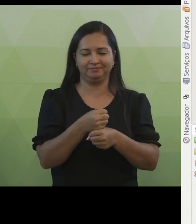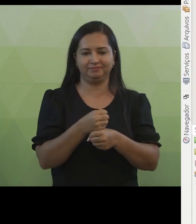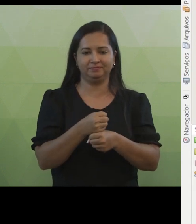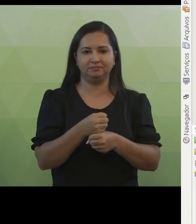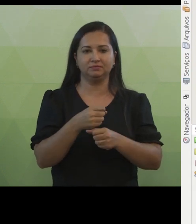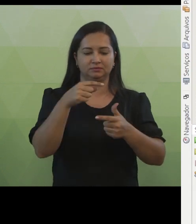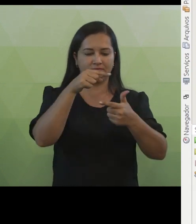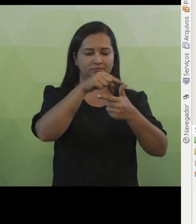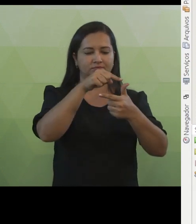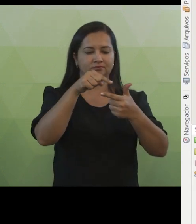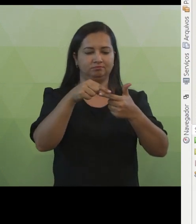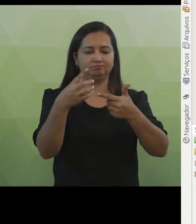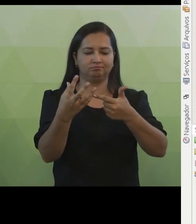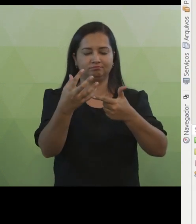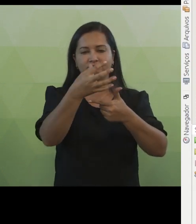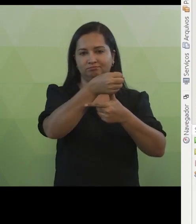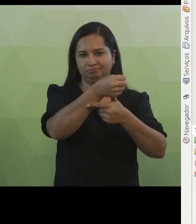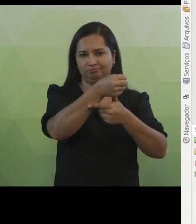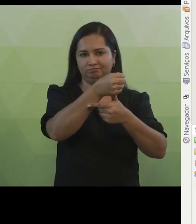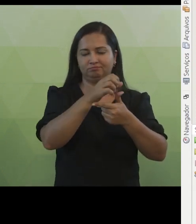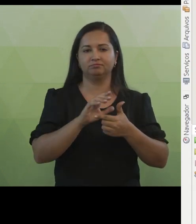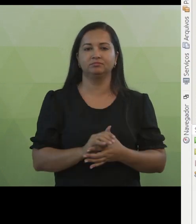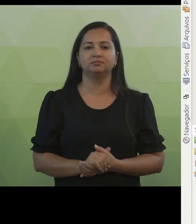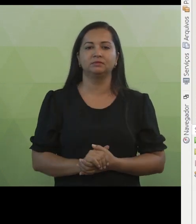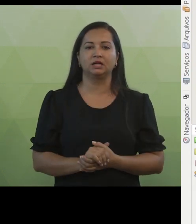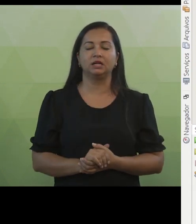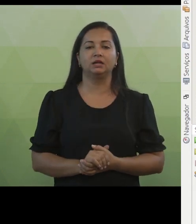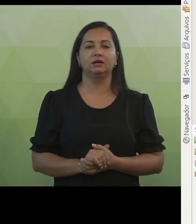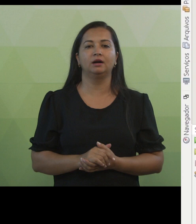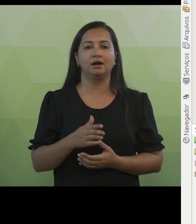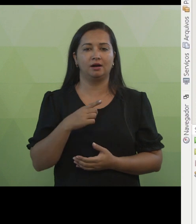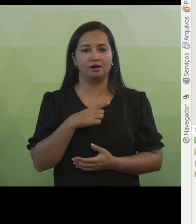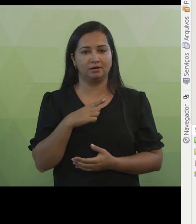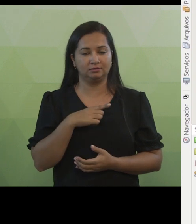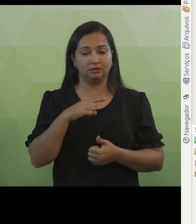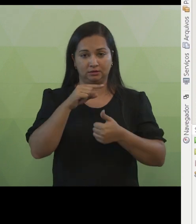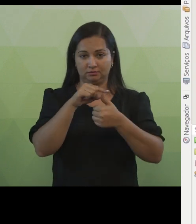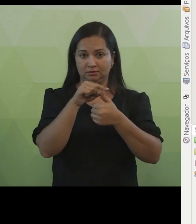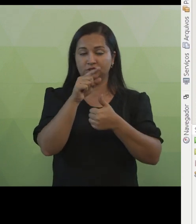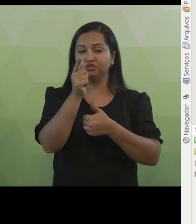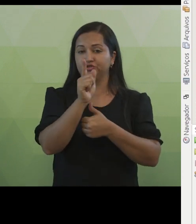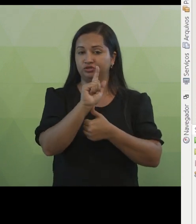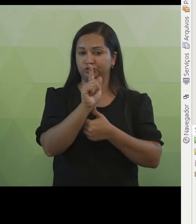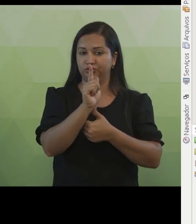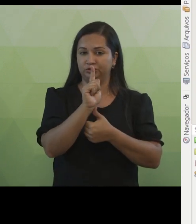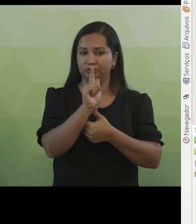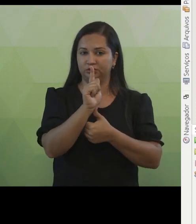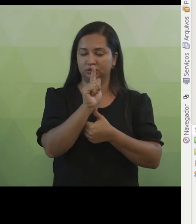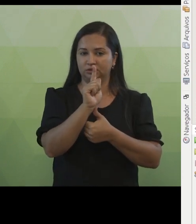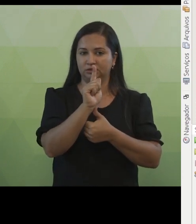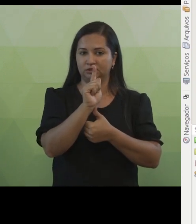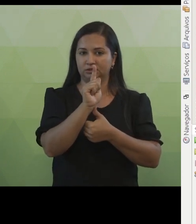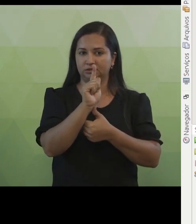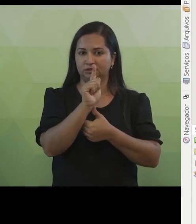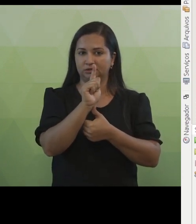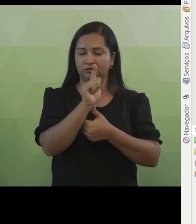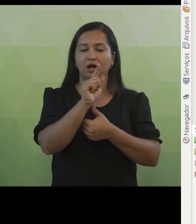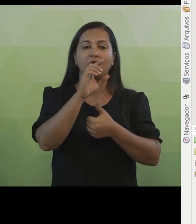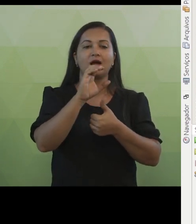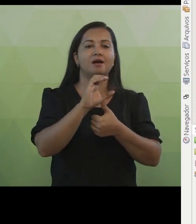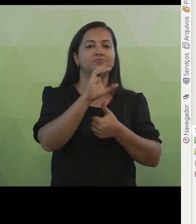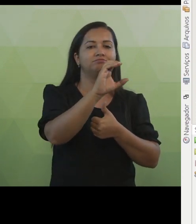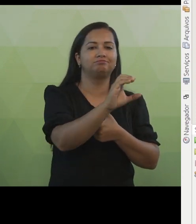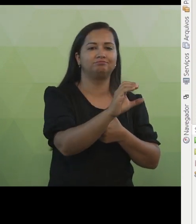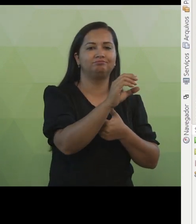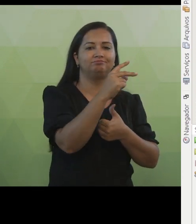Repare que conseguimos passar o funcionário 1, que é um objeto do tipo da classe gerente, para o meu método